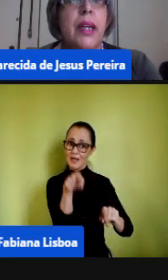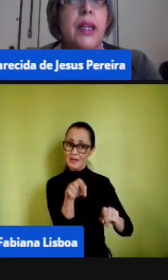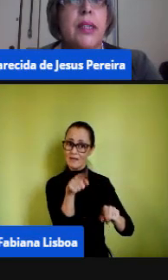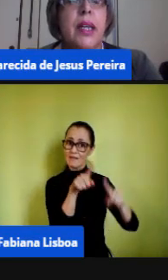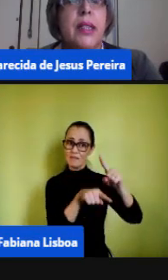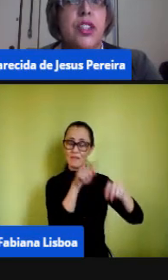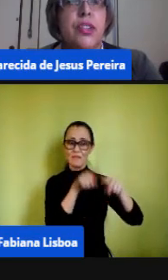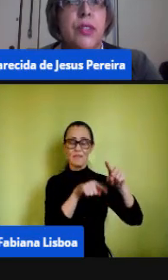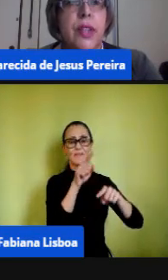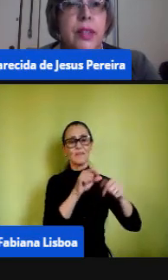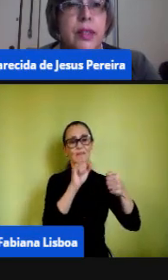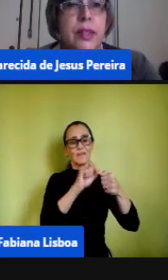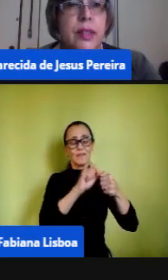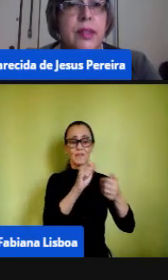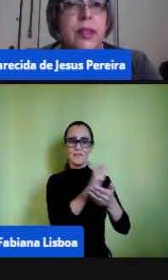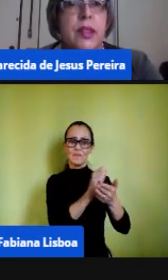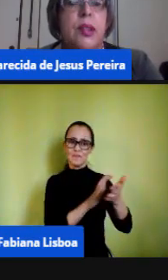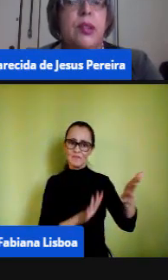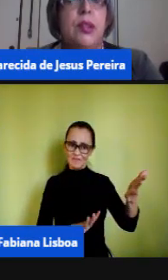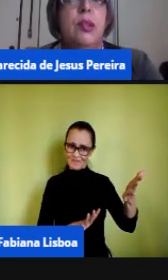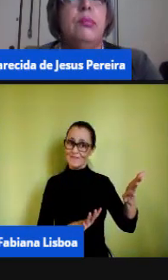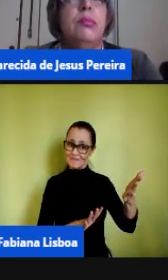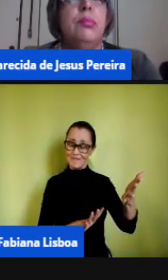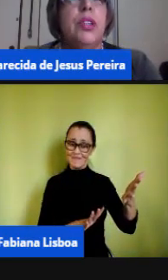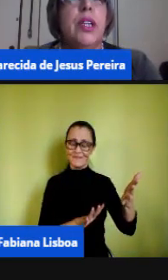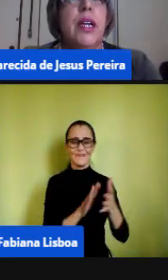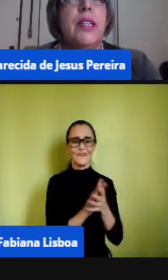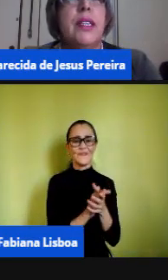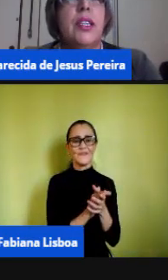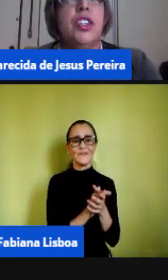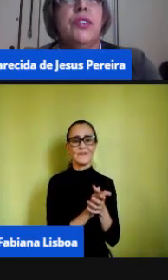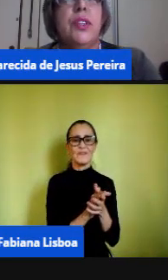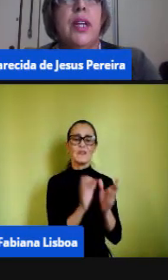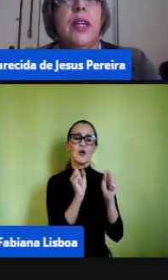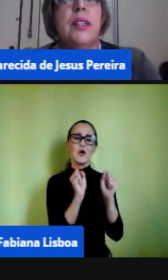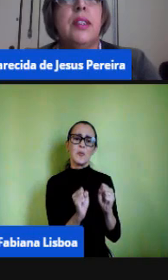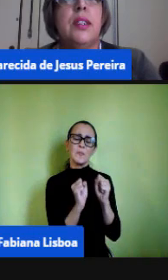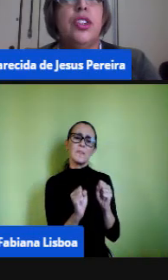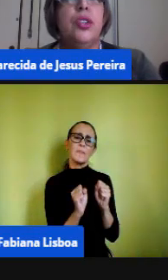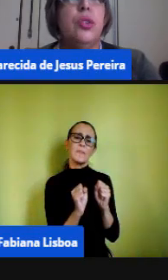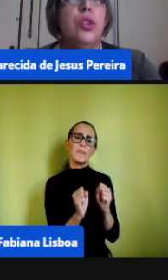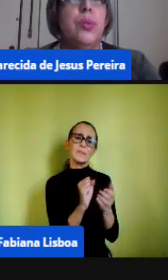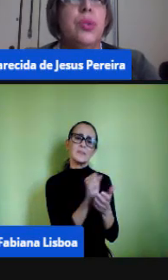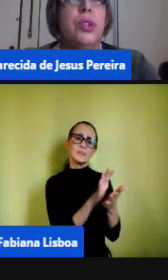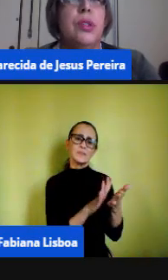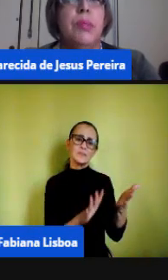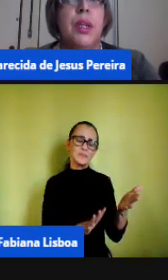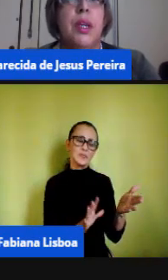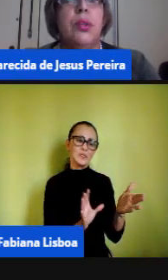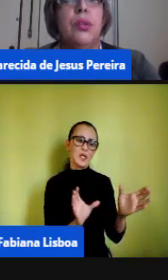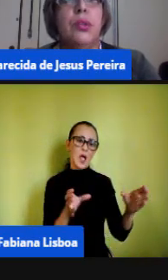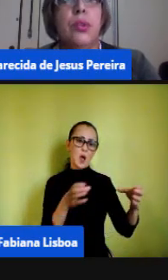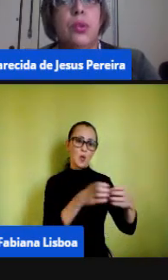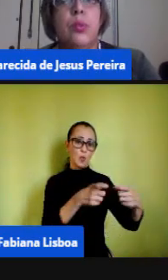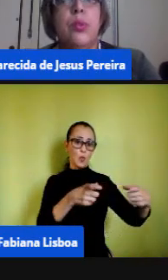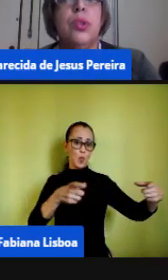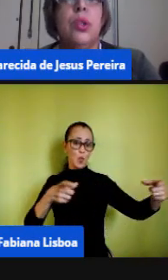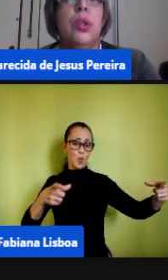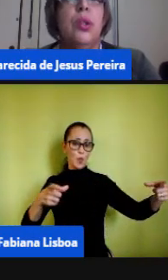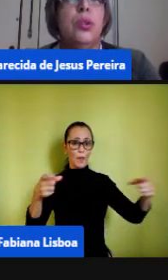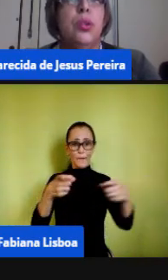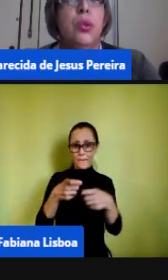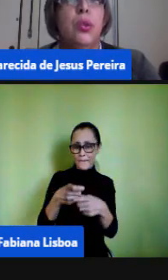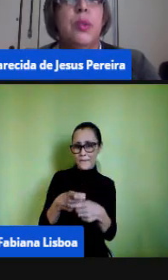para realizar as atividades. Poderá ser atividades em grandes grupos, pequenos